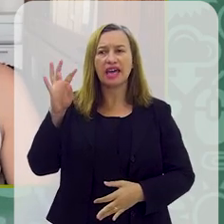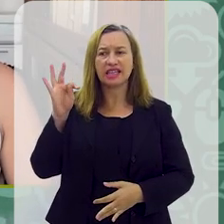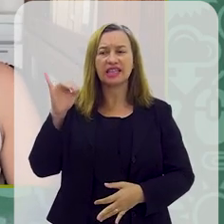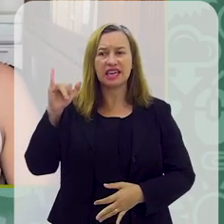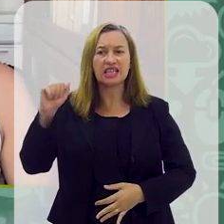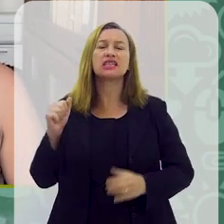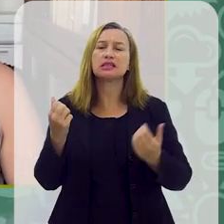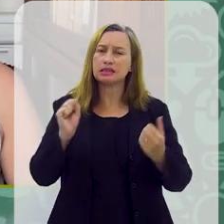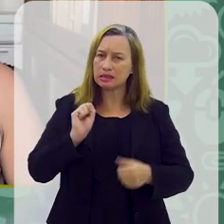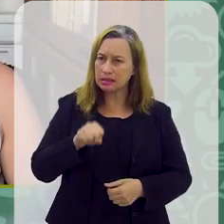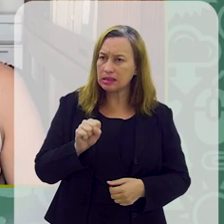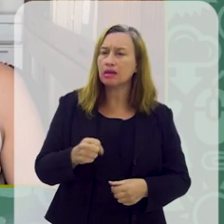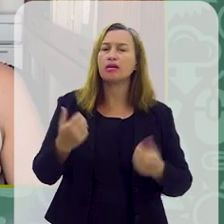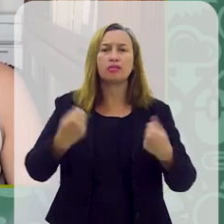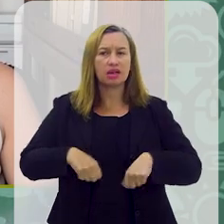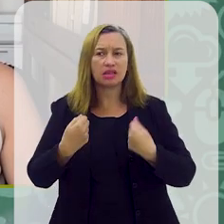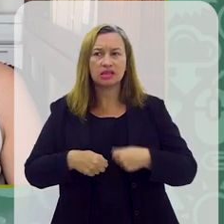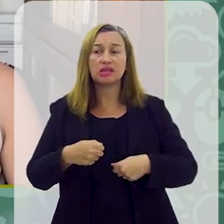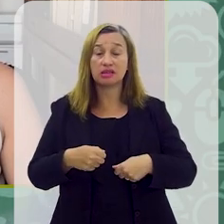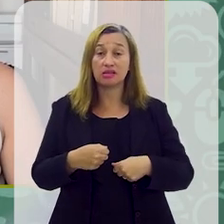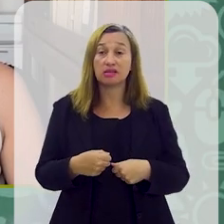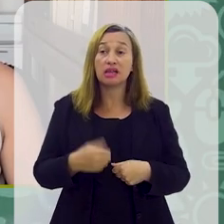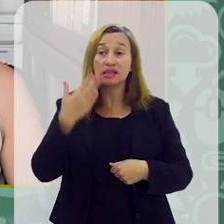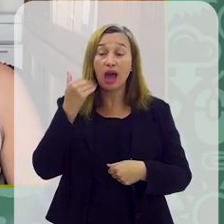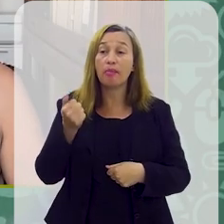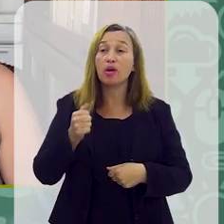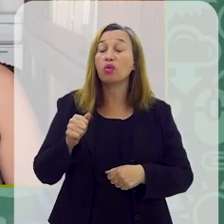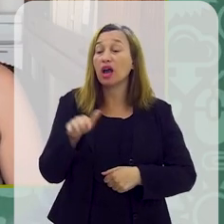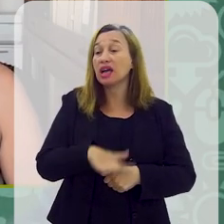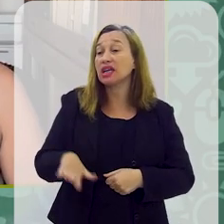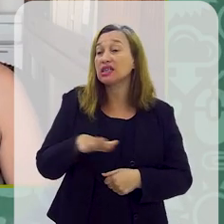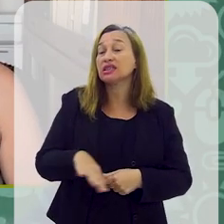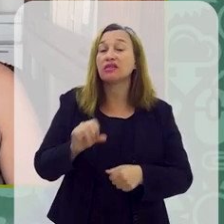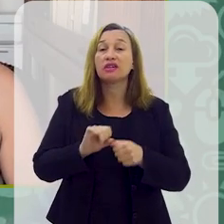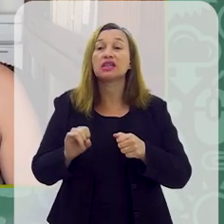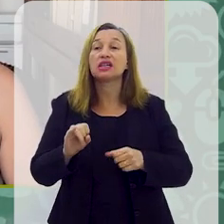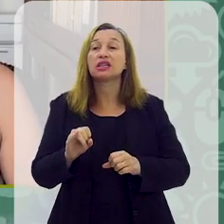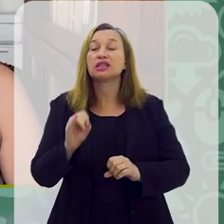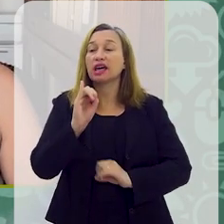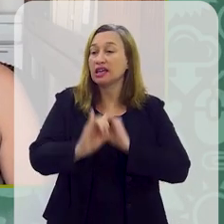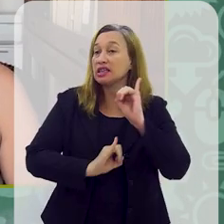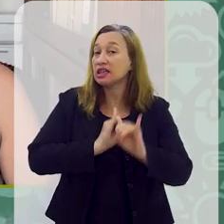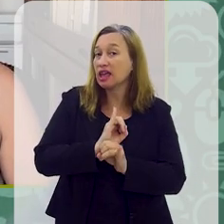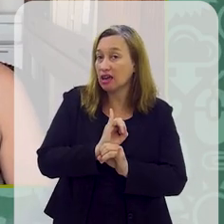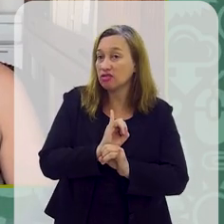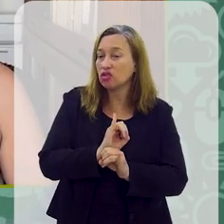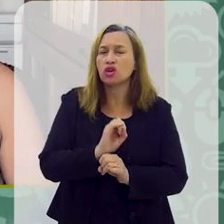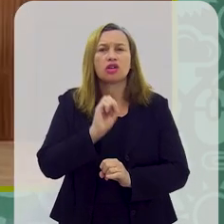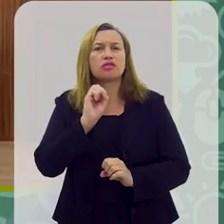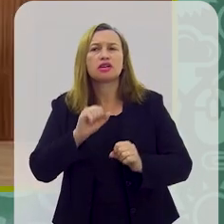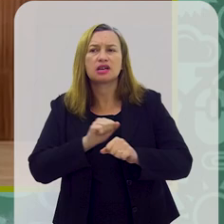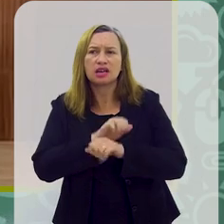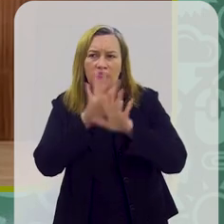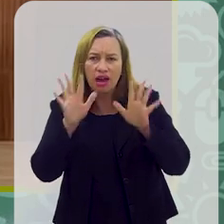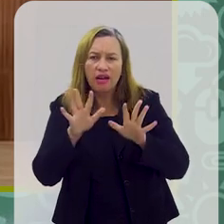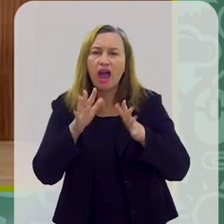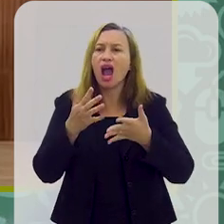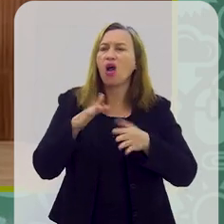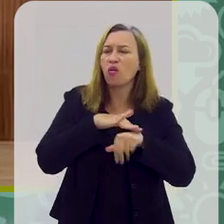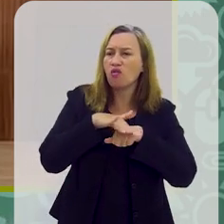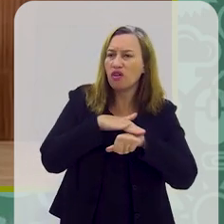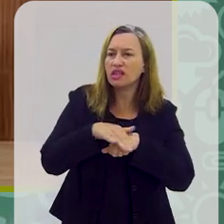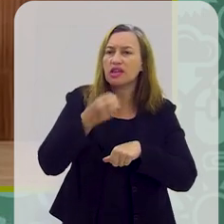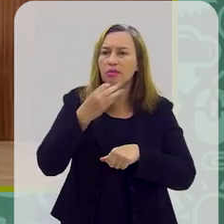porque precisa ter sim. Os pais precisam saber o que essa criança está fazendo na internet. E para isso, claro, a